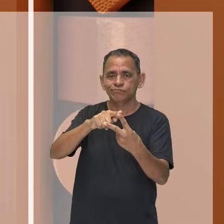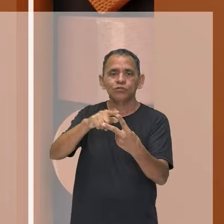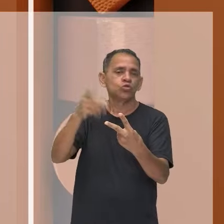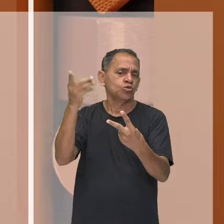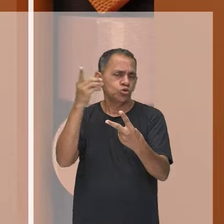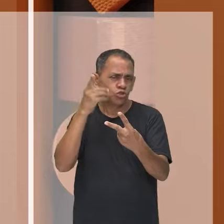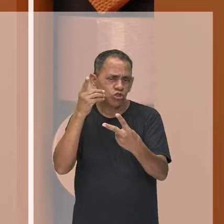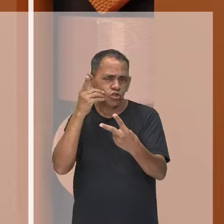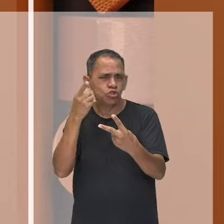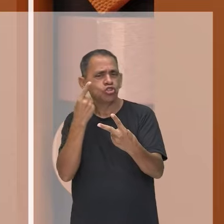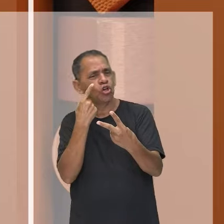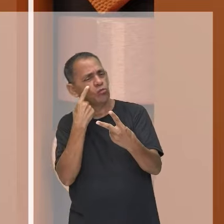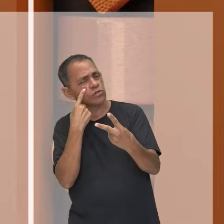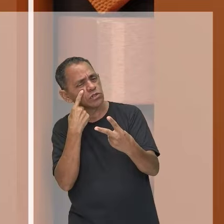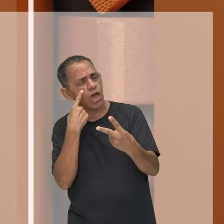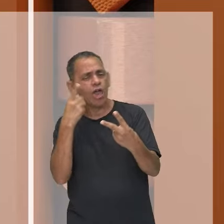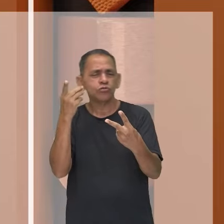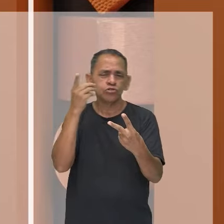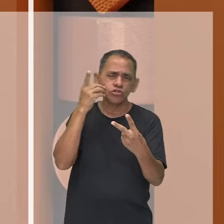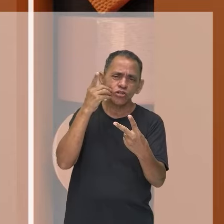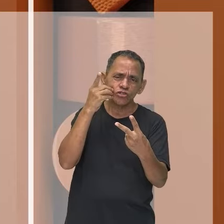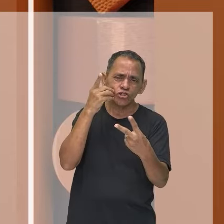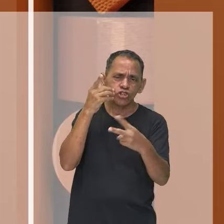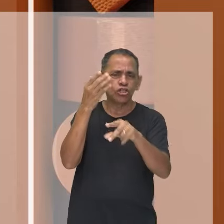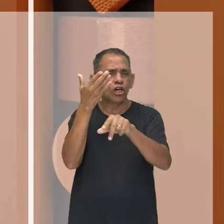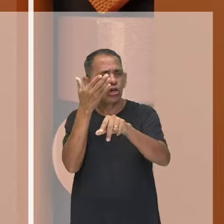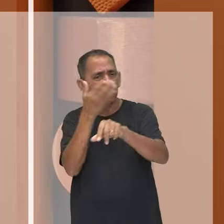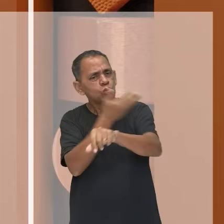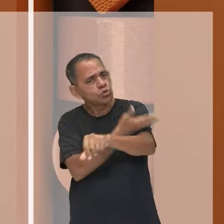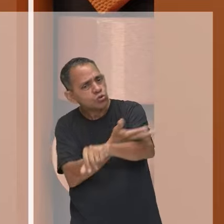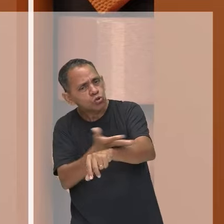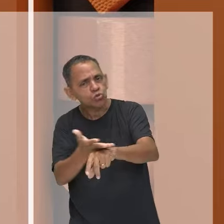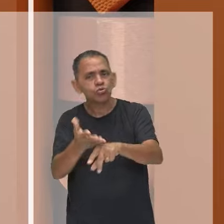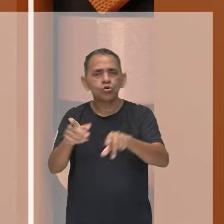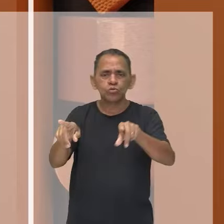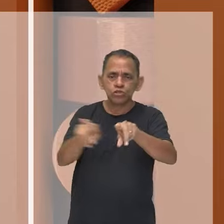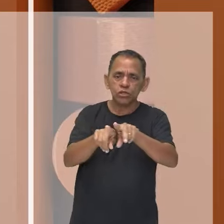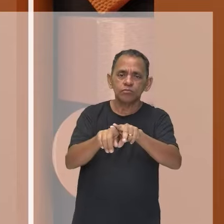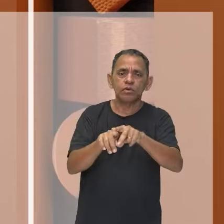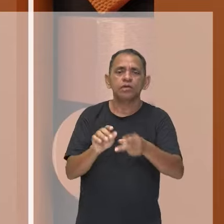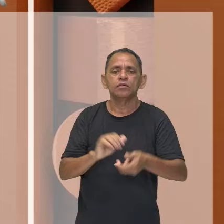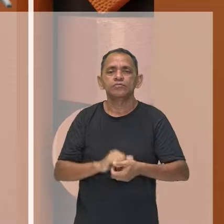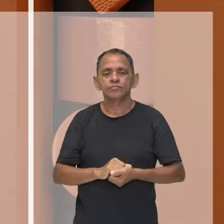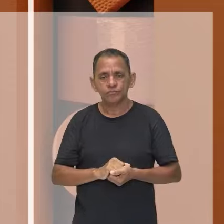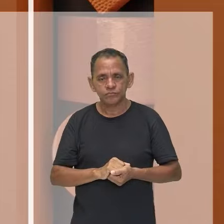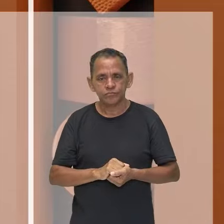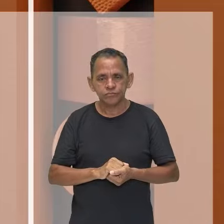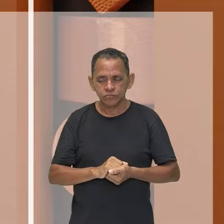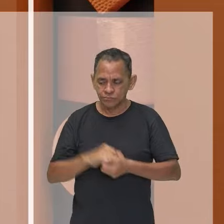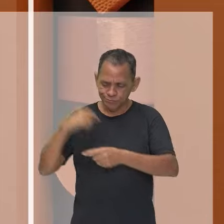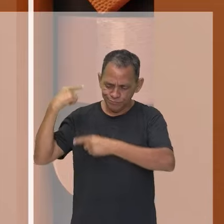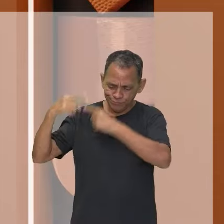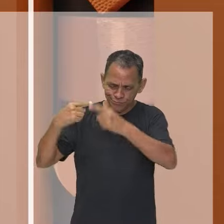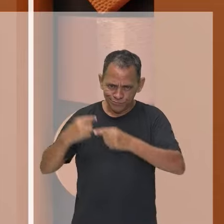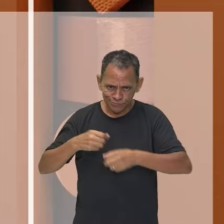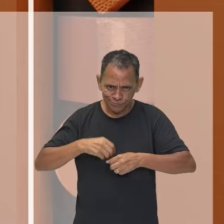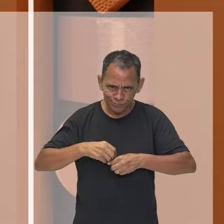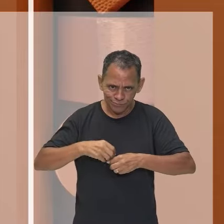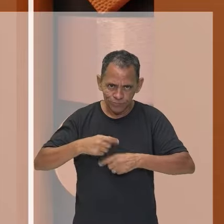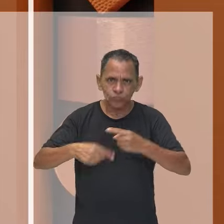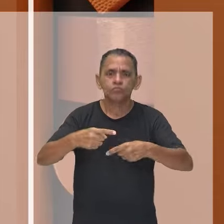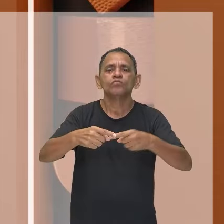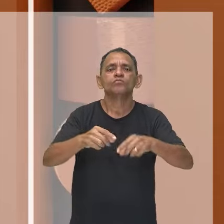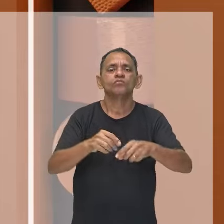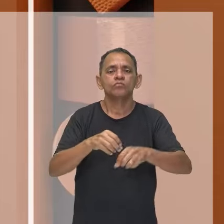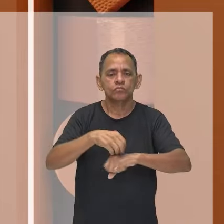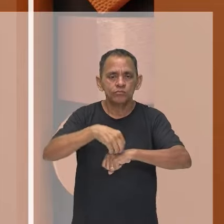que eu observo? É o que eu observo, mas no dia a dia, nos hábitos, nos costumes, aquilo que foi passado de geração em geração. O